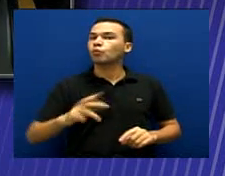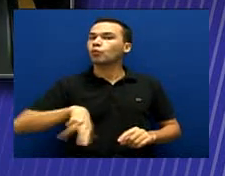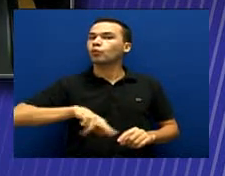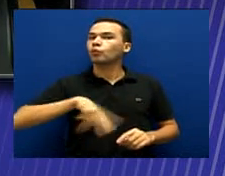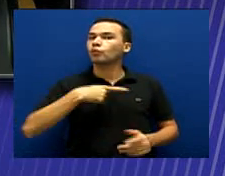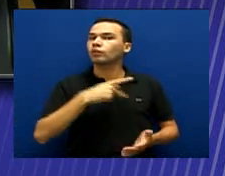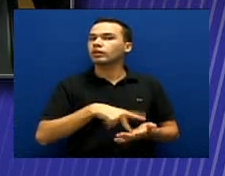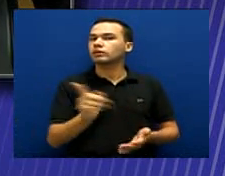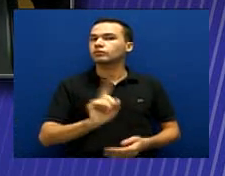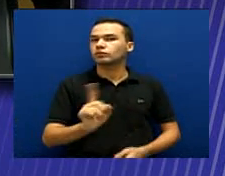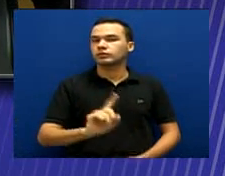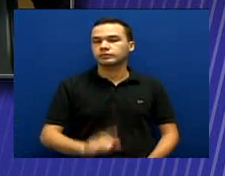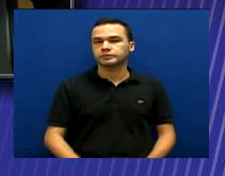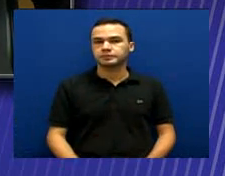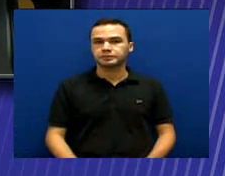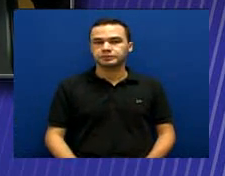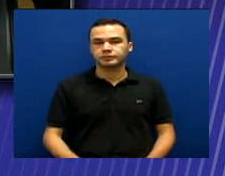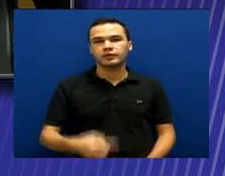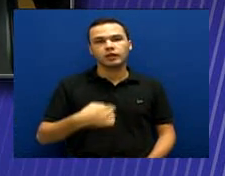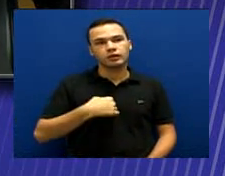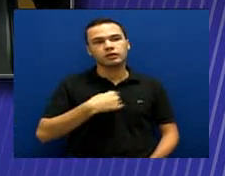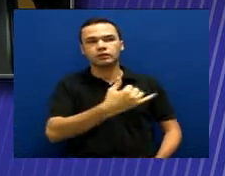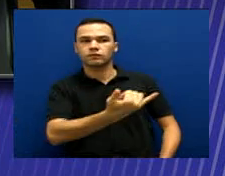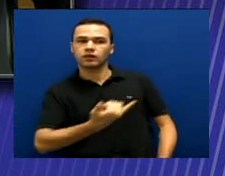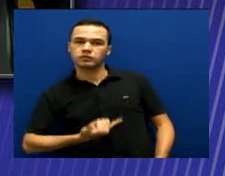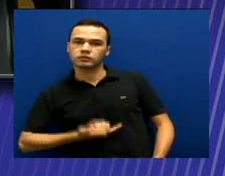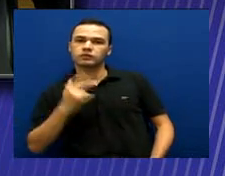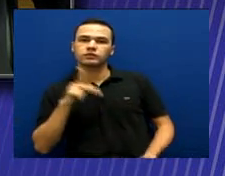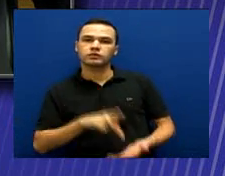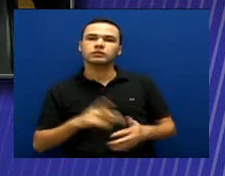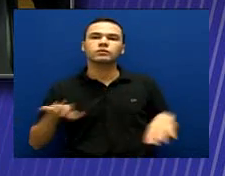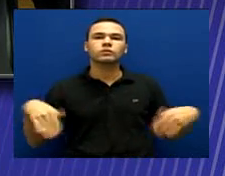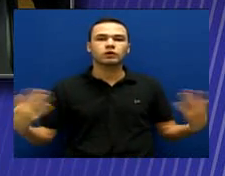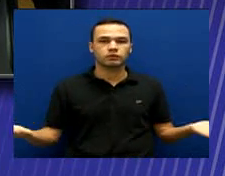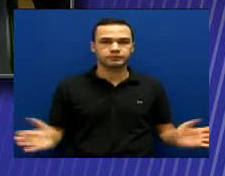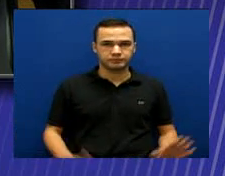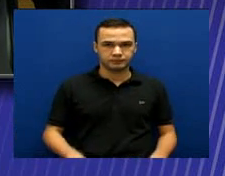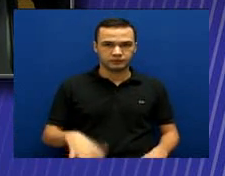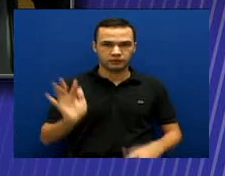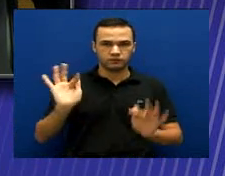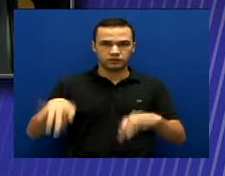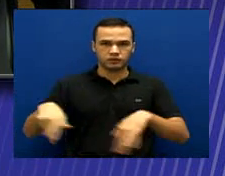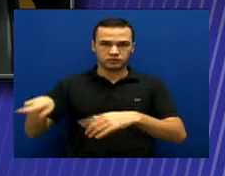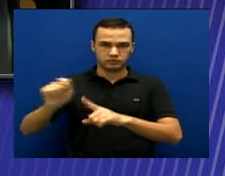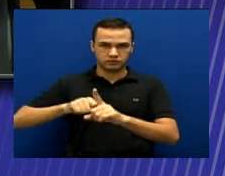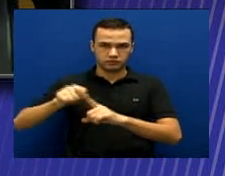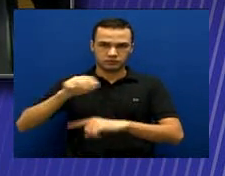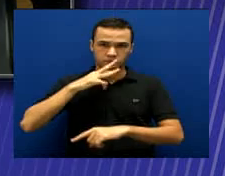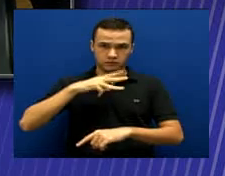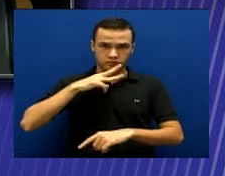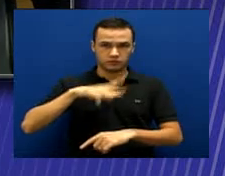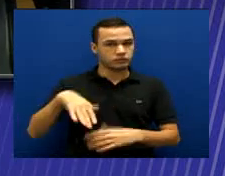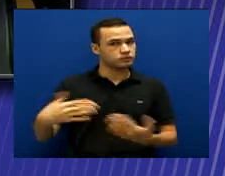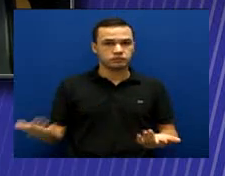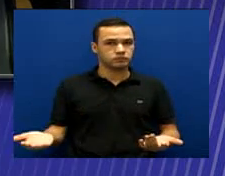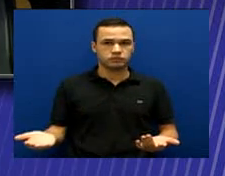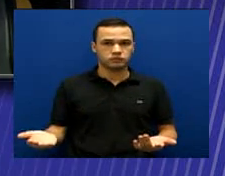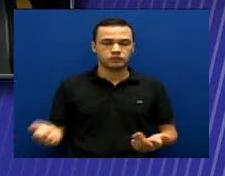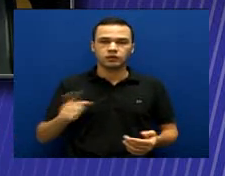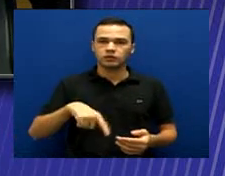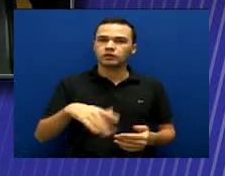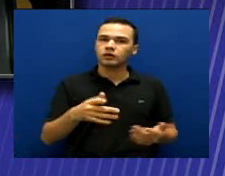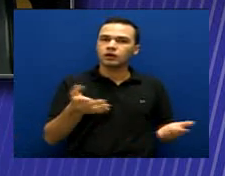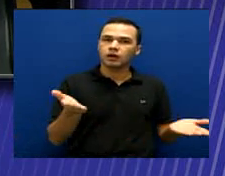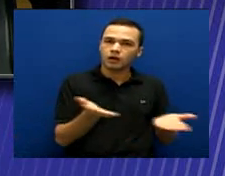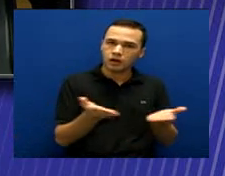verdade mas é um ano eu vou ficar sabendo de fato disse em que momento no final de março é isso no início de março não provavelmente